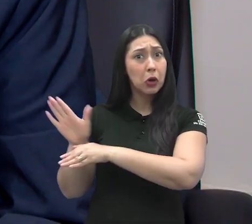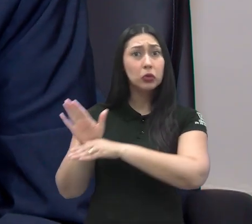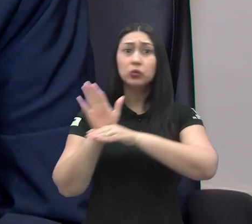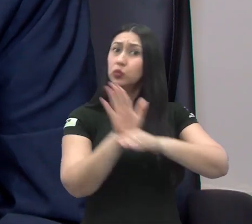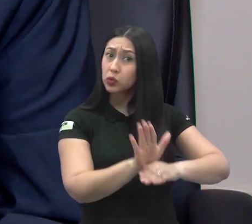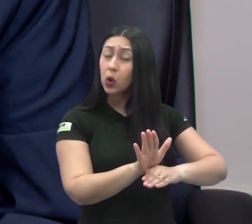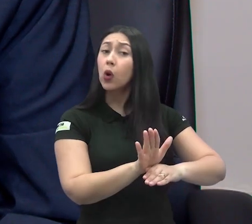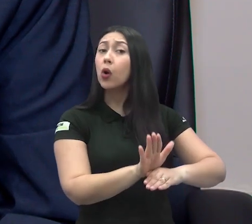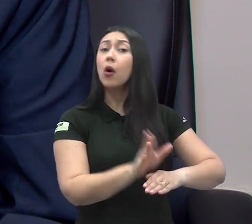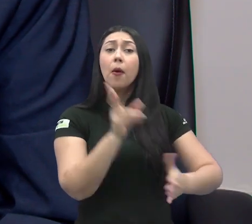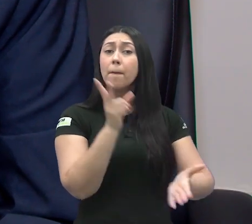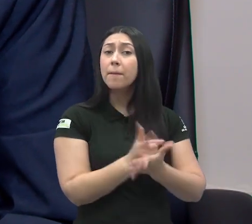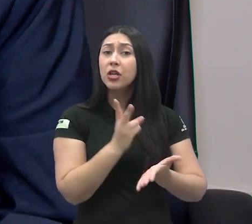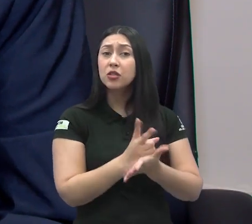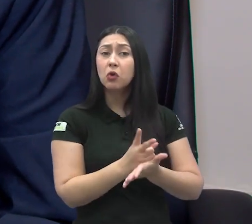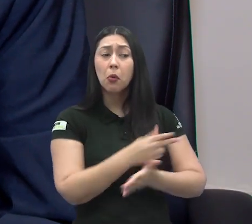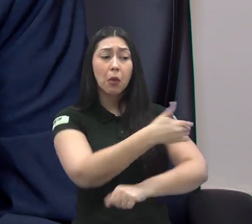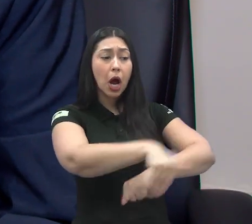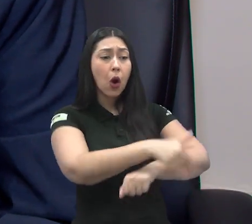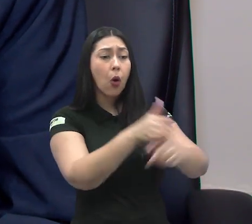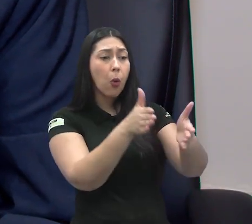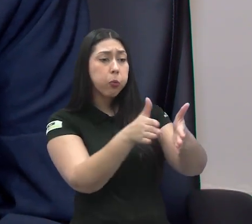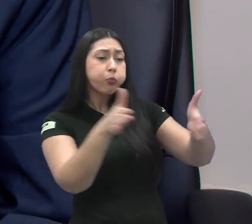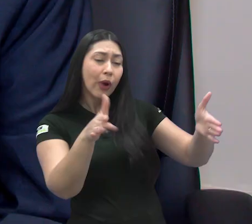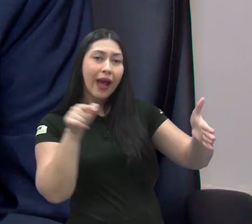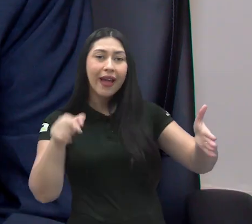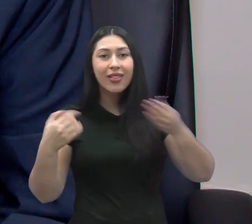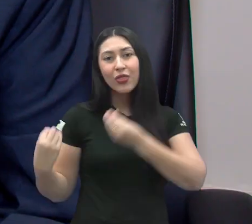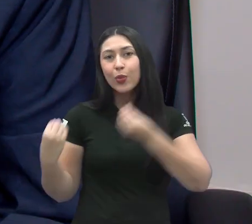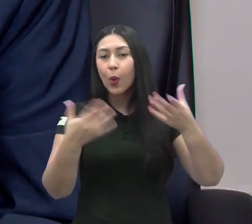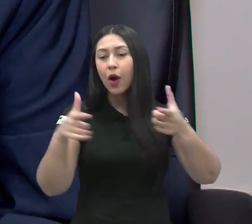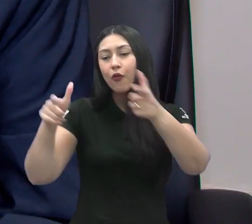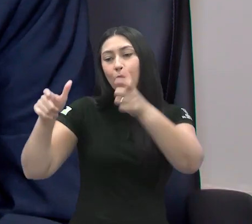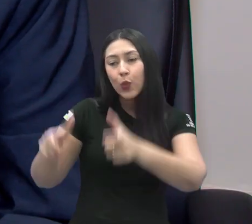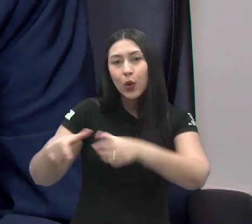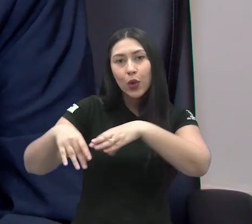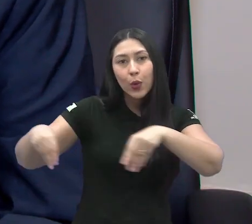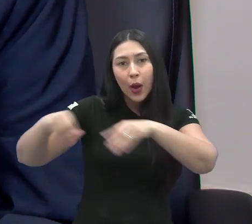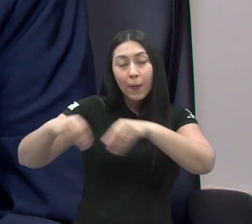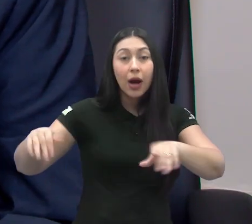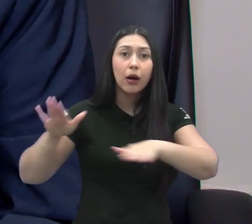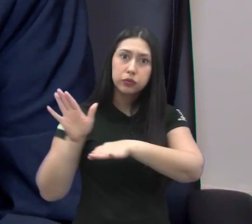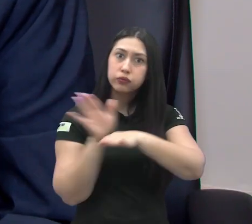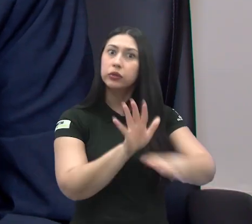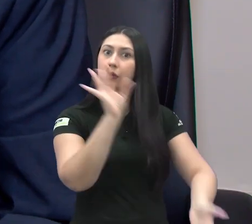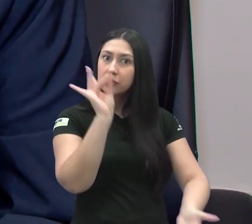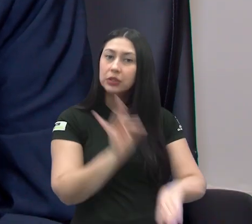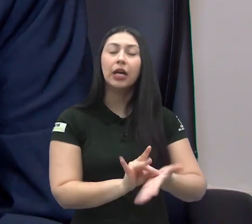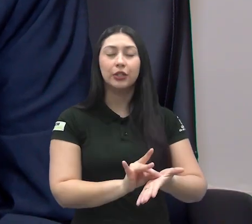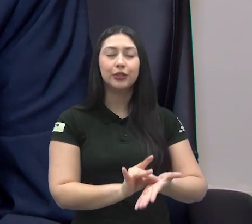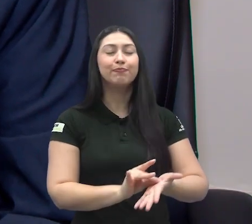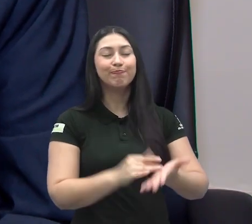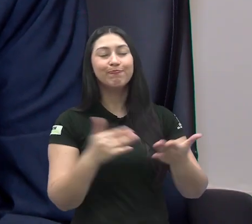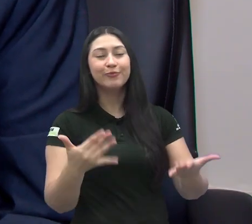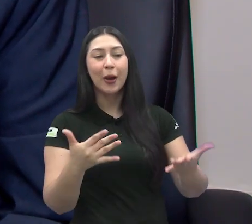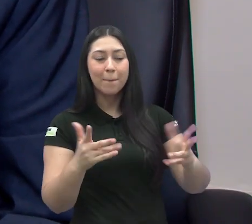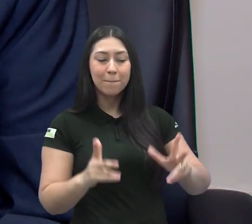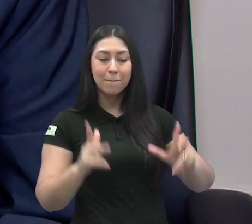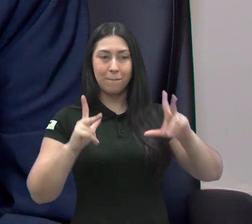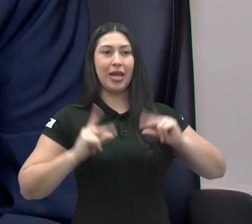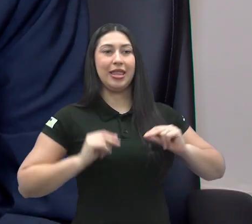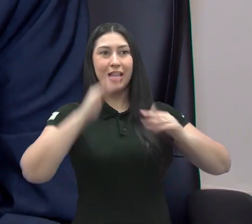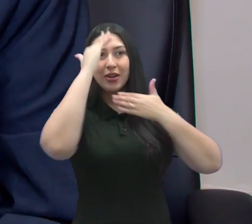ajudou até para a duplicação de ruas, ele doava um pedaço de lote, ele ajudou muito a região. Então,